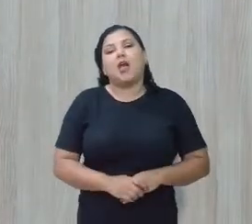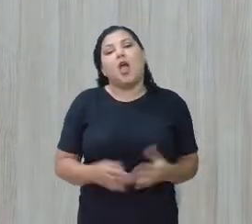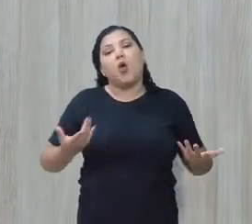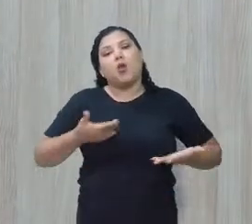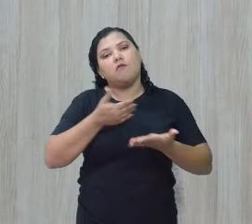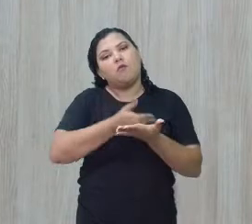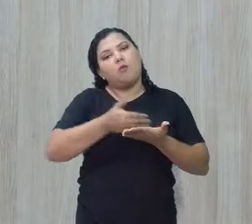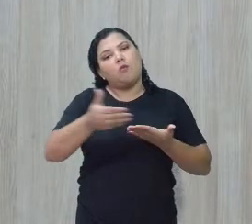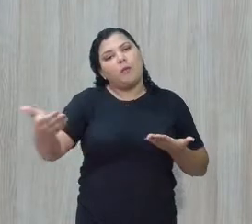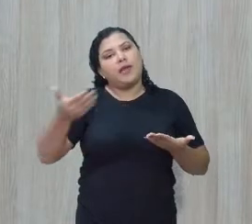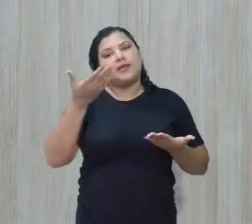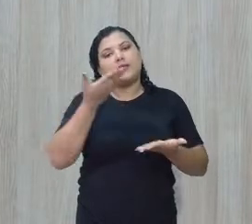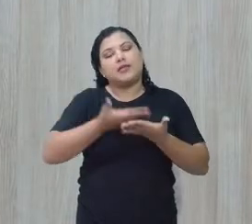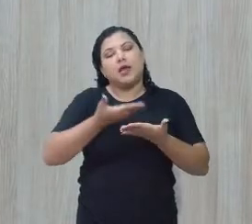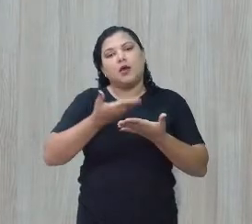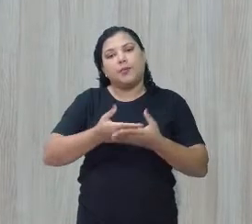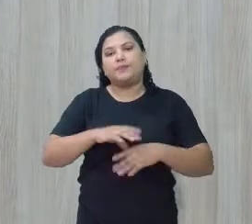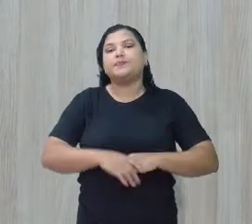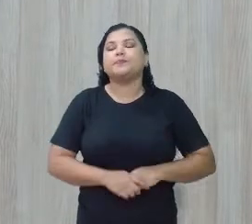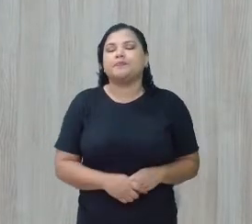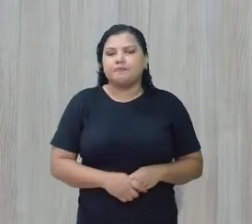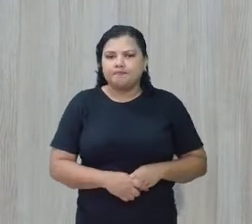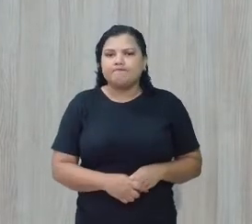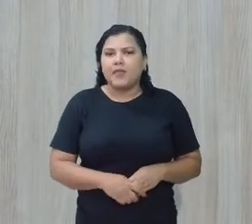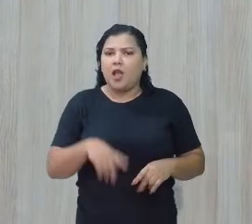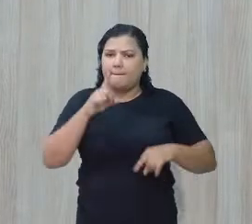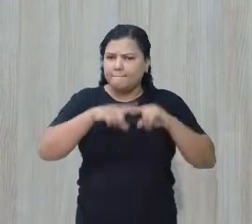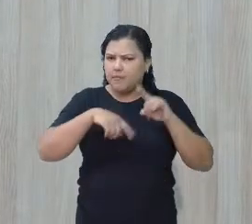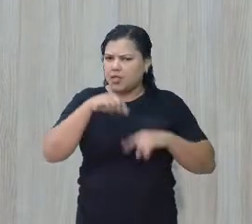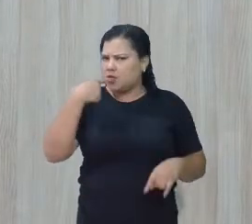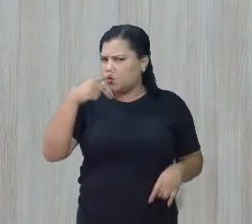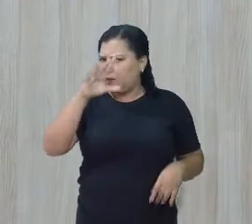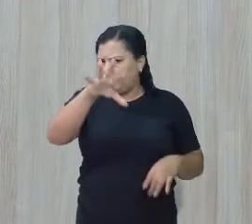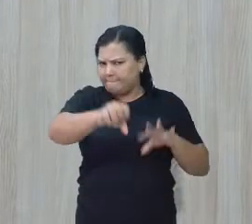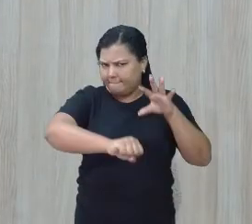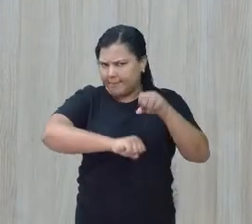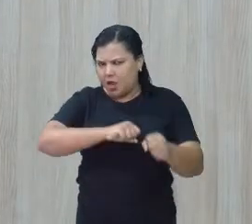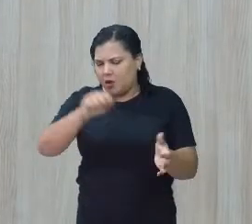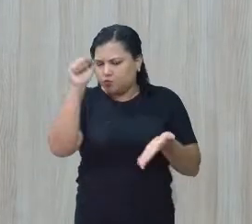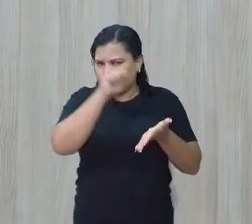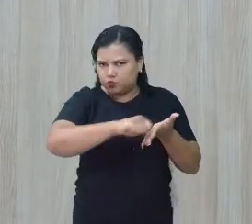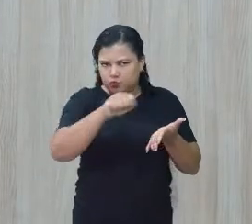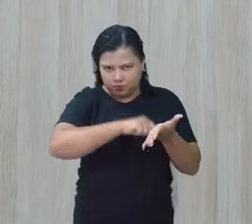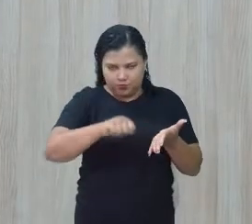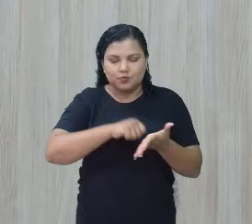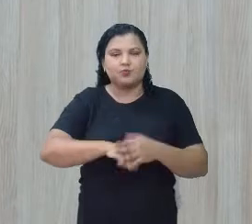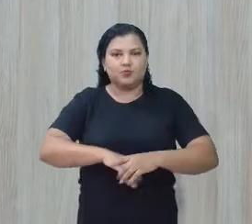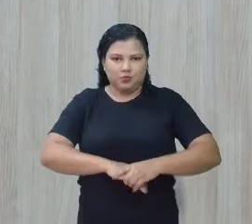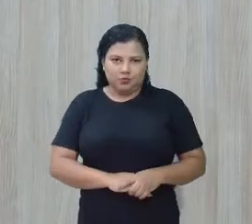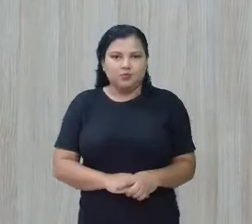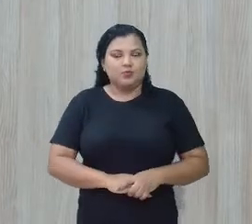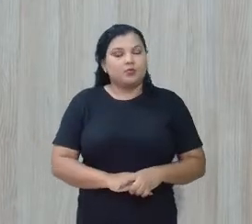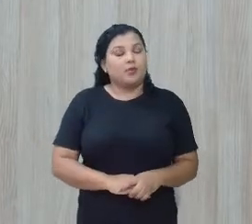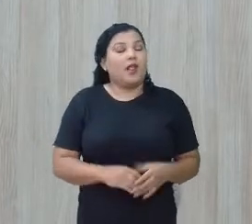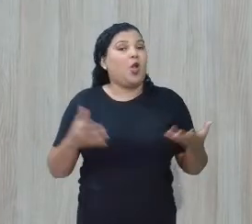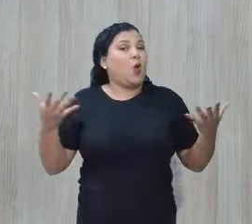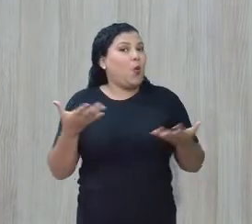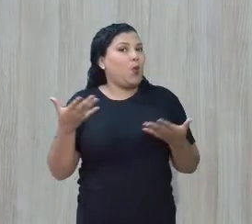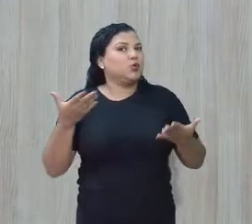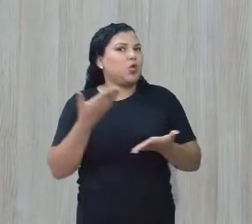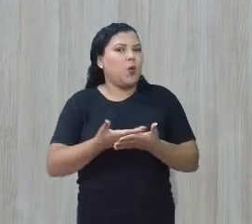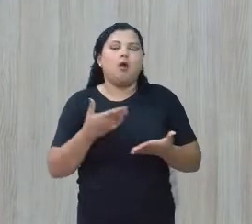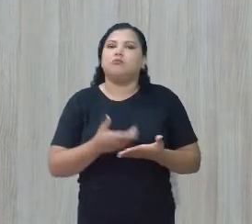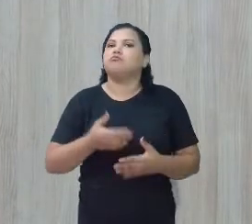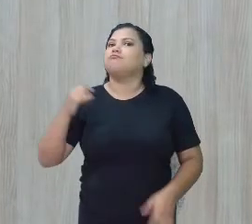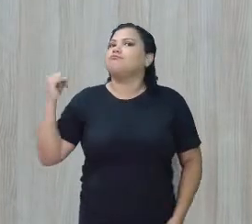aqui a nossa aula. Pega aí o seu caderno, né, seu lápis, para fazer algumas anotações. Hoje é uma das aulas que eu chamo de